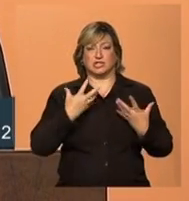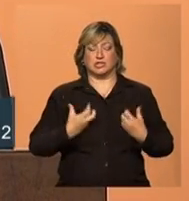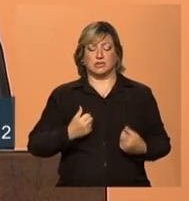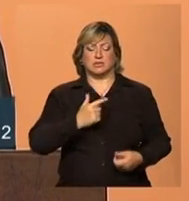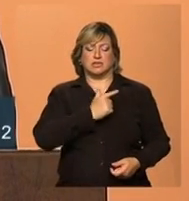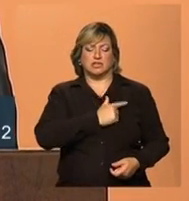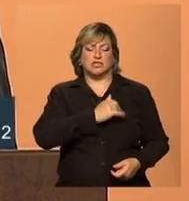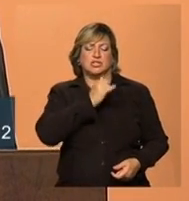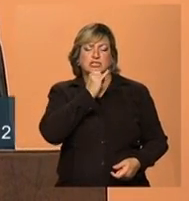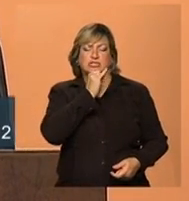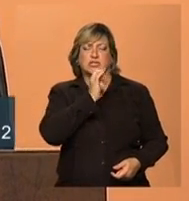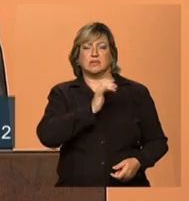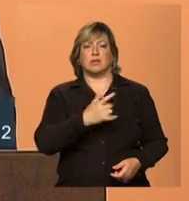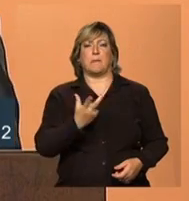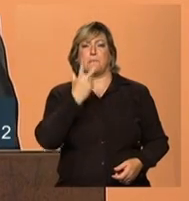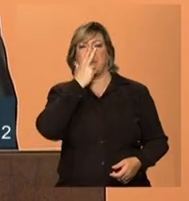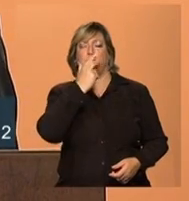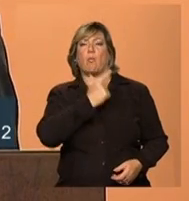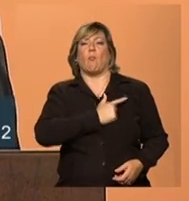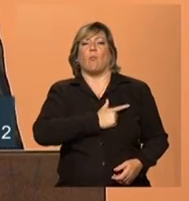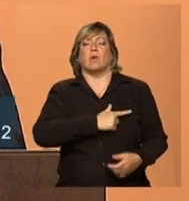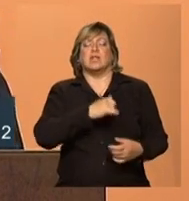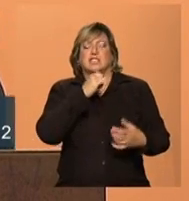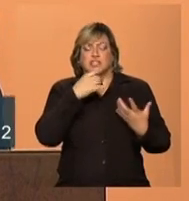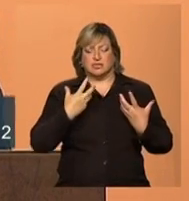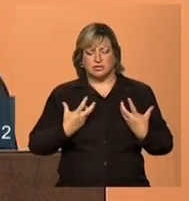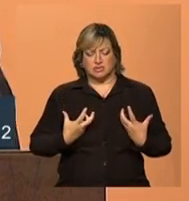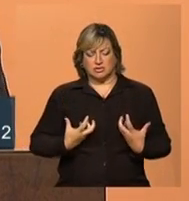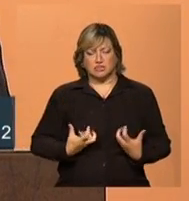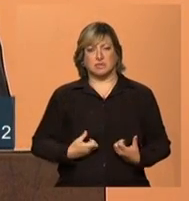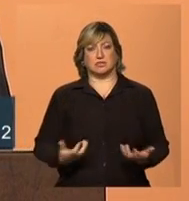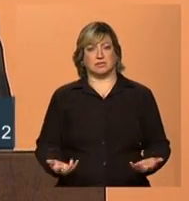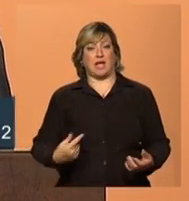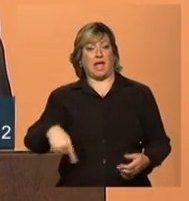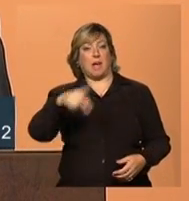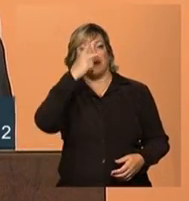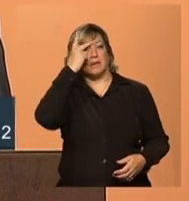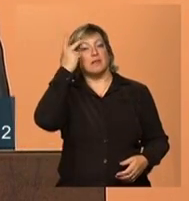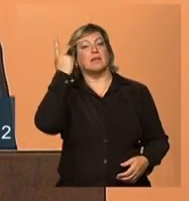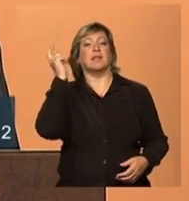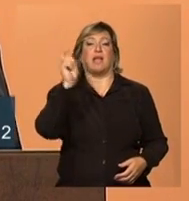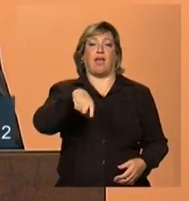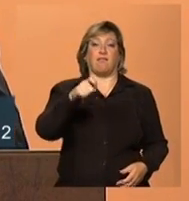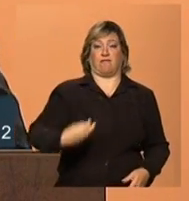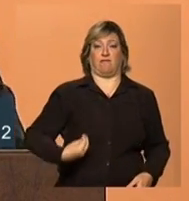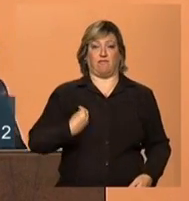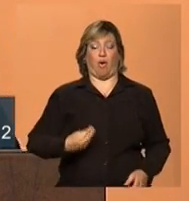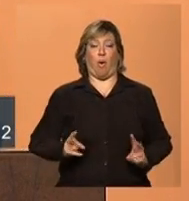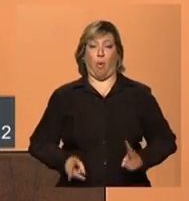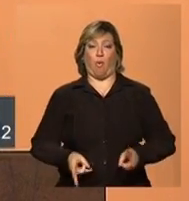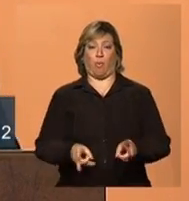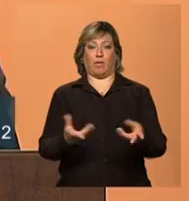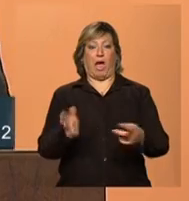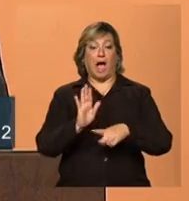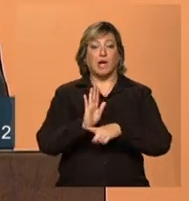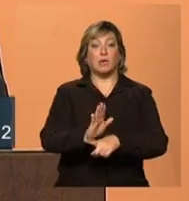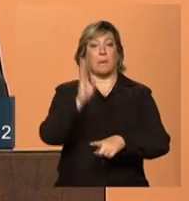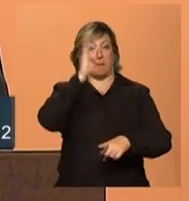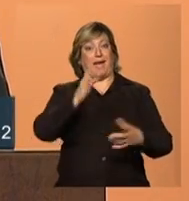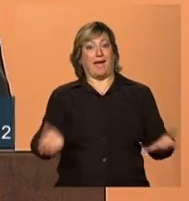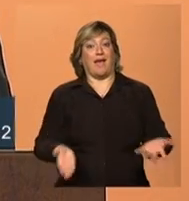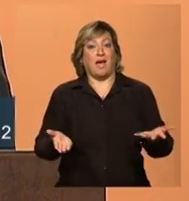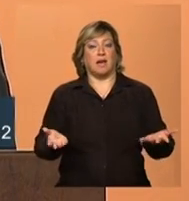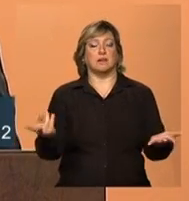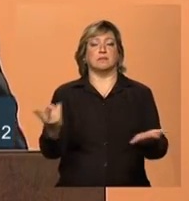vazio daquelas pessoas que poderiam produzir, daquelas pessoas que poderiam ajudar o Brasil a